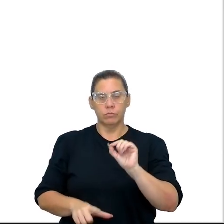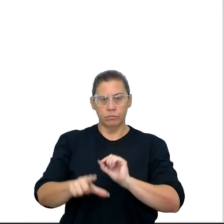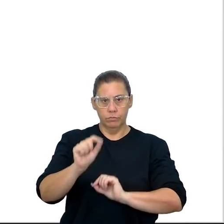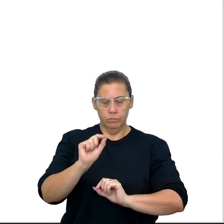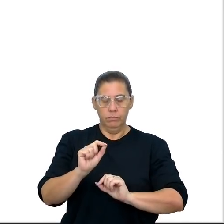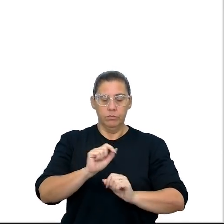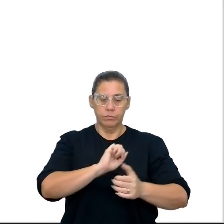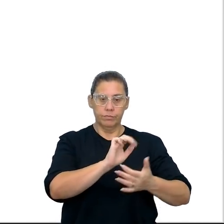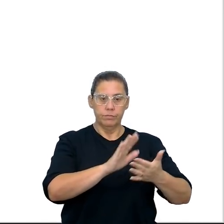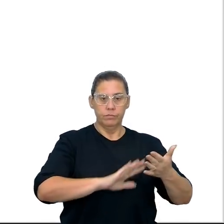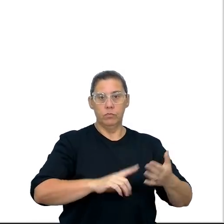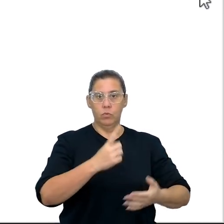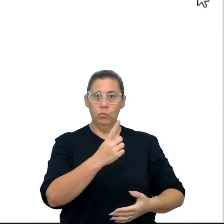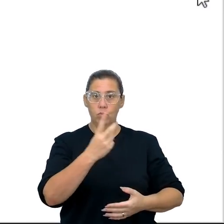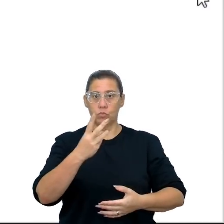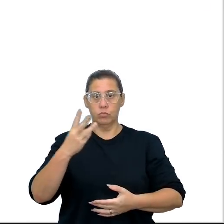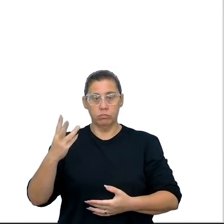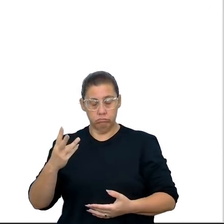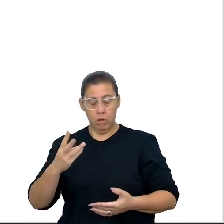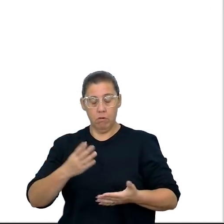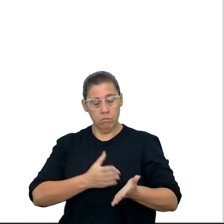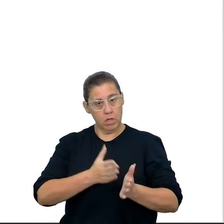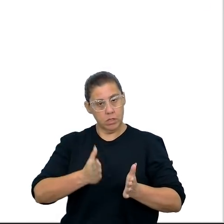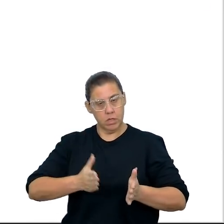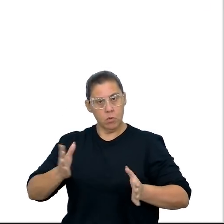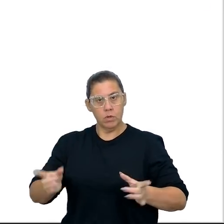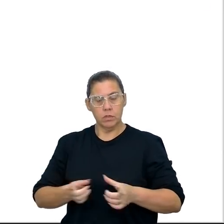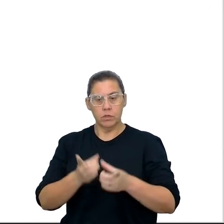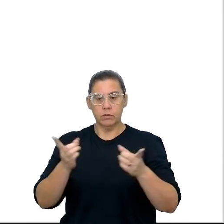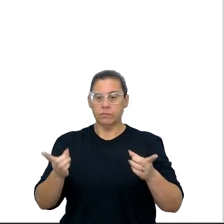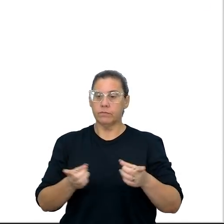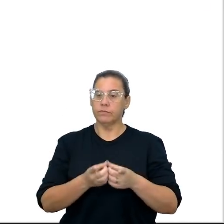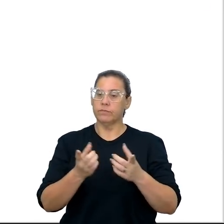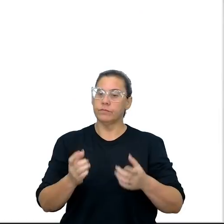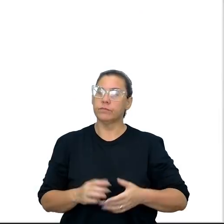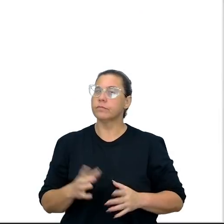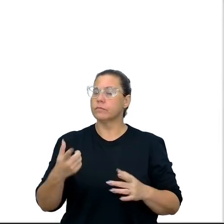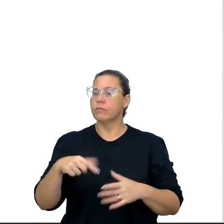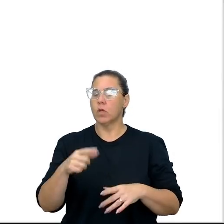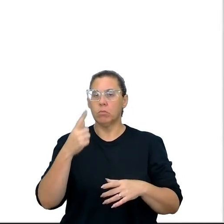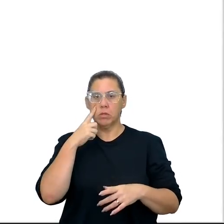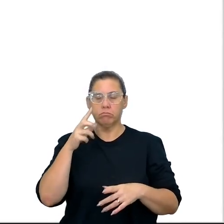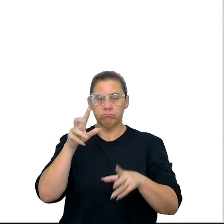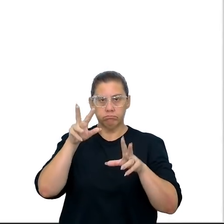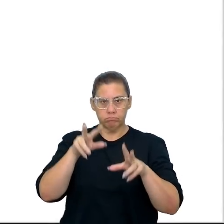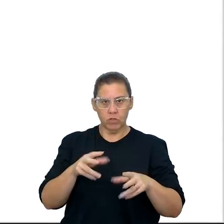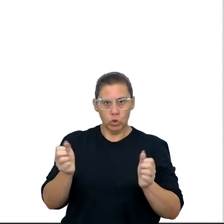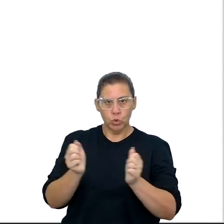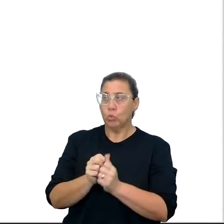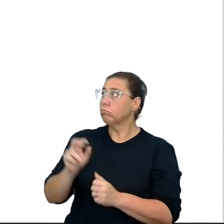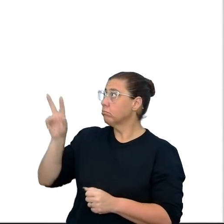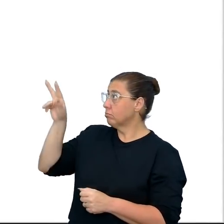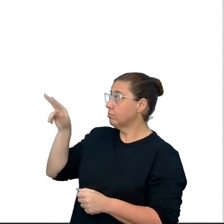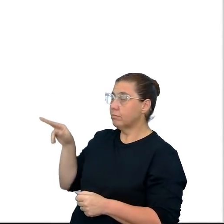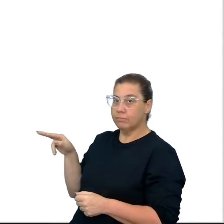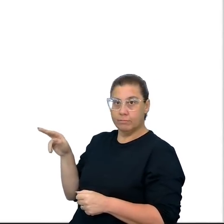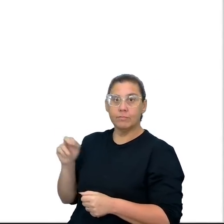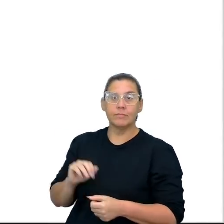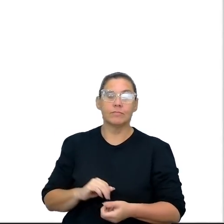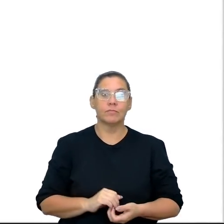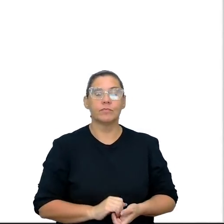a atividade 1, 2 e 3, essa sequência didática 3 aqui, para a gente dar uma olhadinha nela com mais